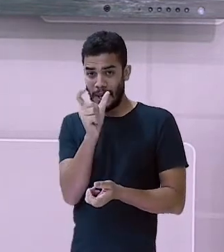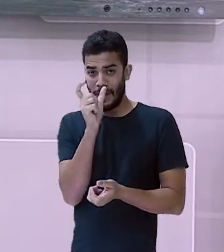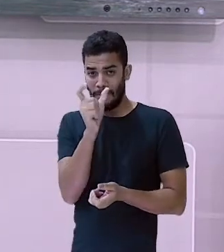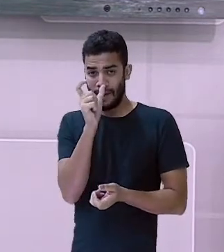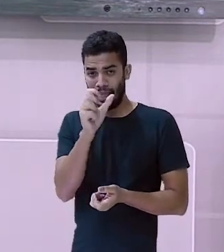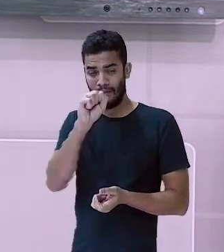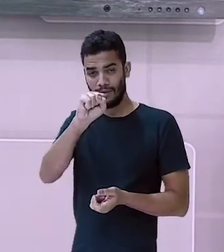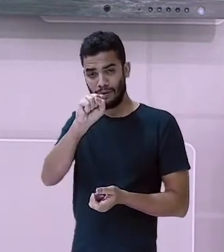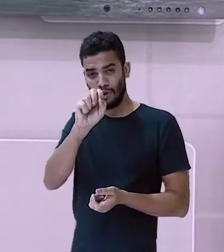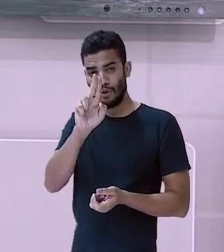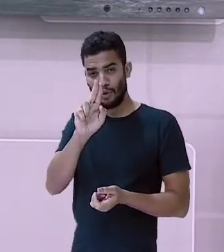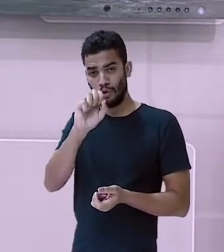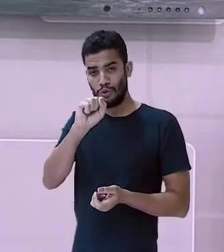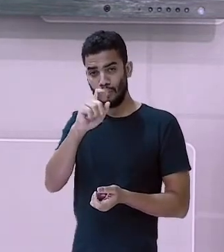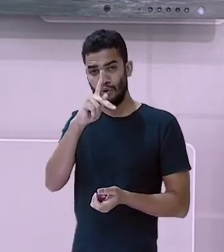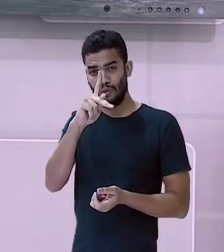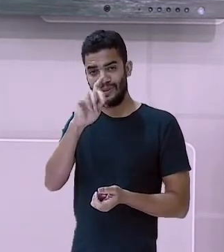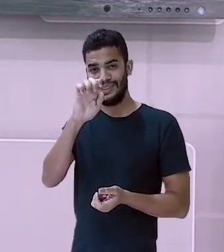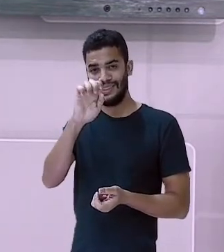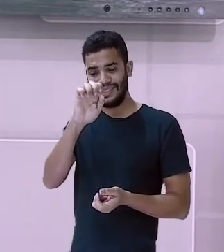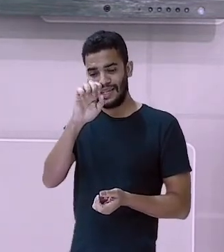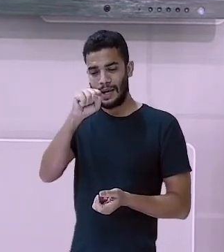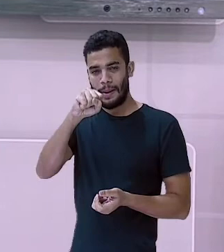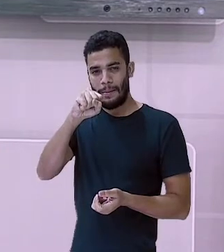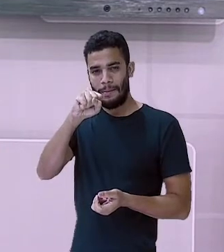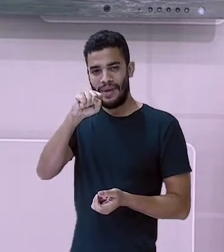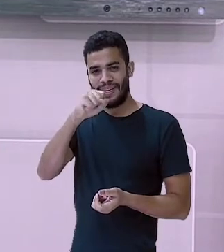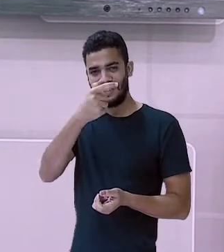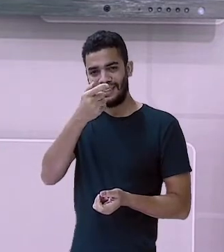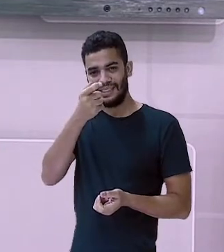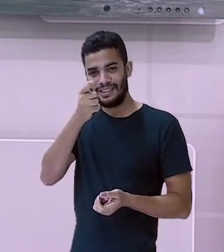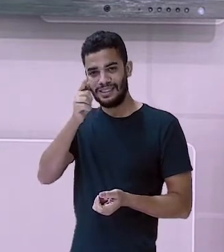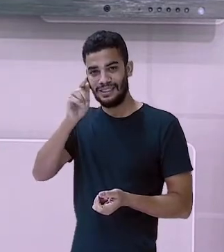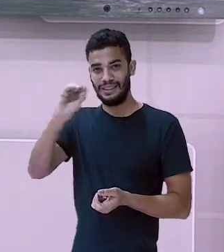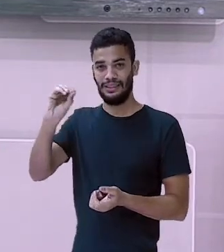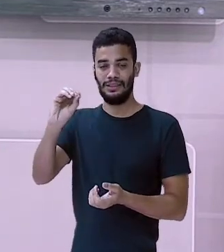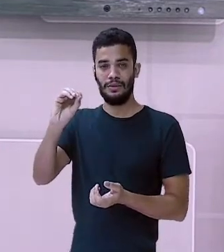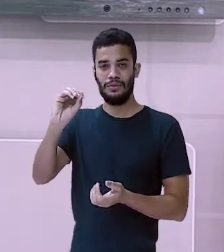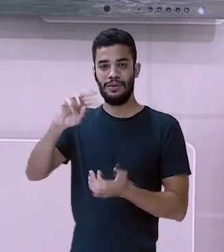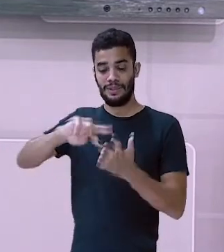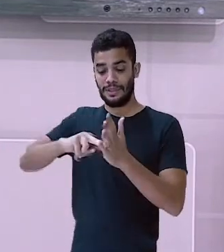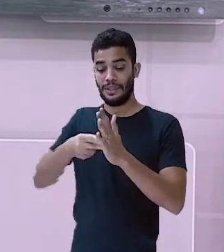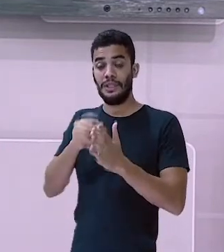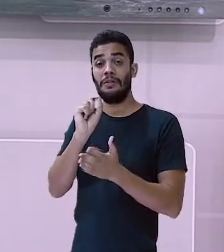já vai relacionar, suspensão é uma mistura